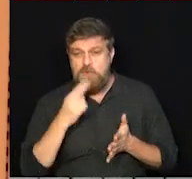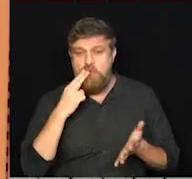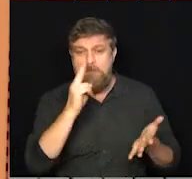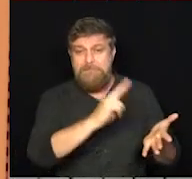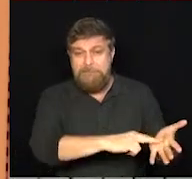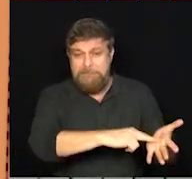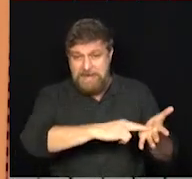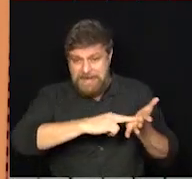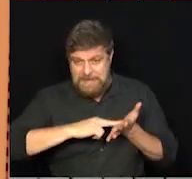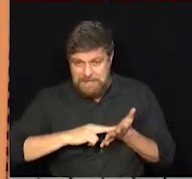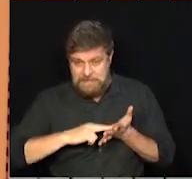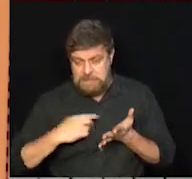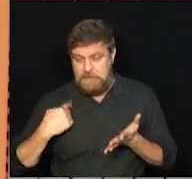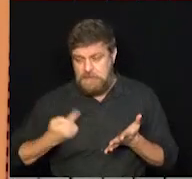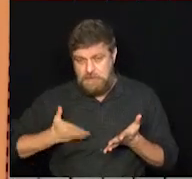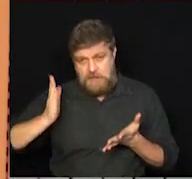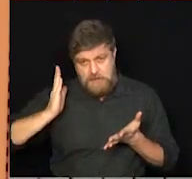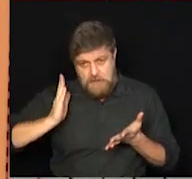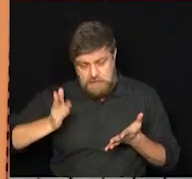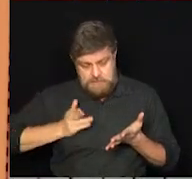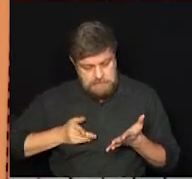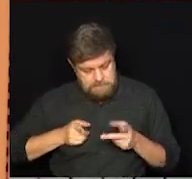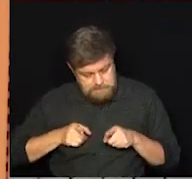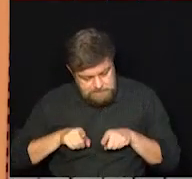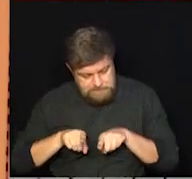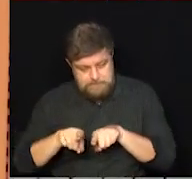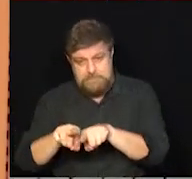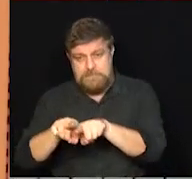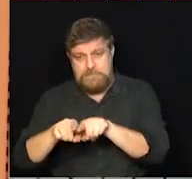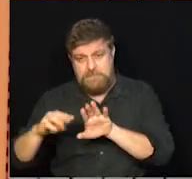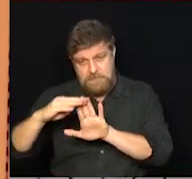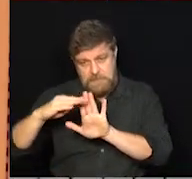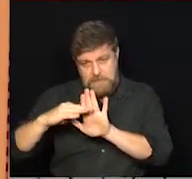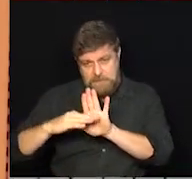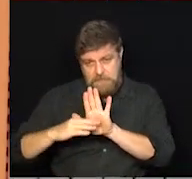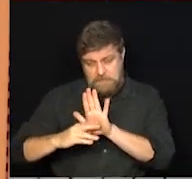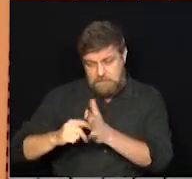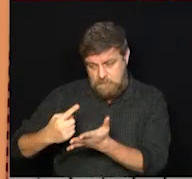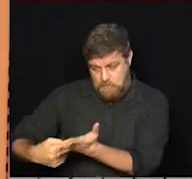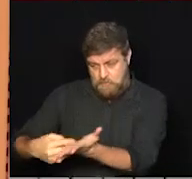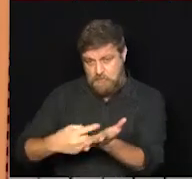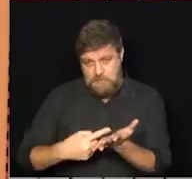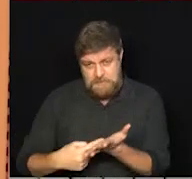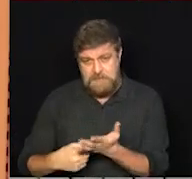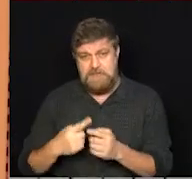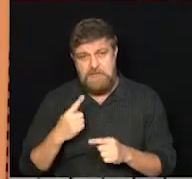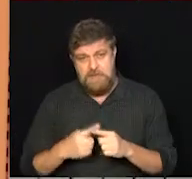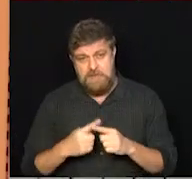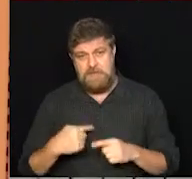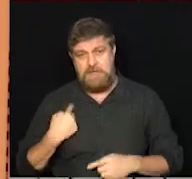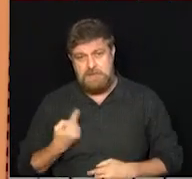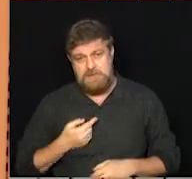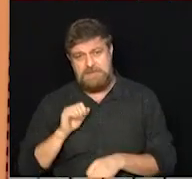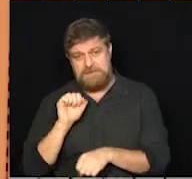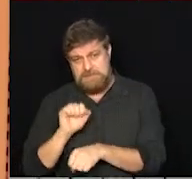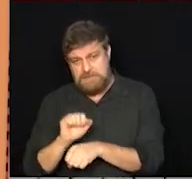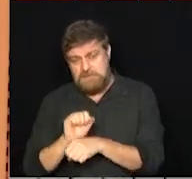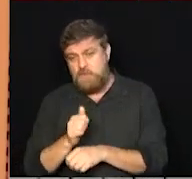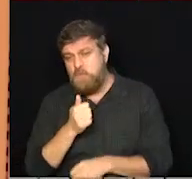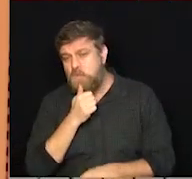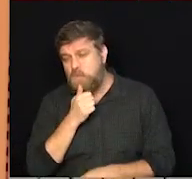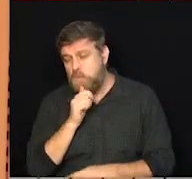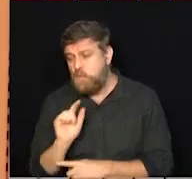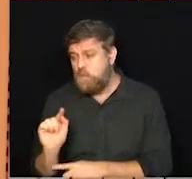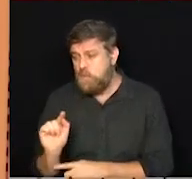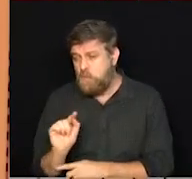carta e nos já seguimos na pauta que nós definimos aqui até porque nós aguardamos ainda